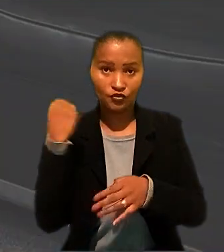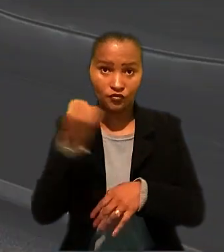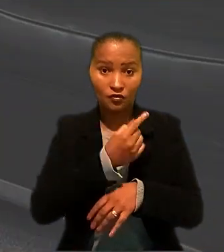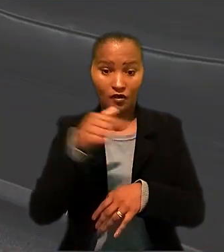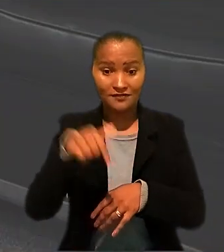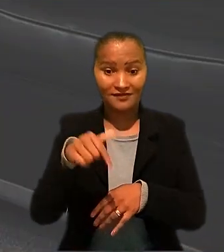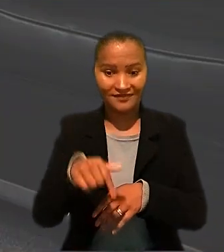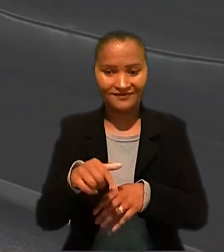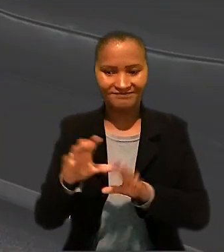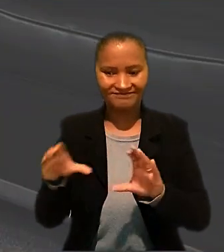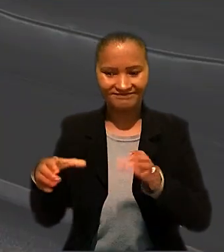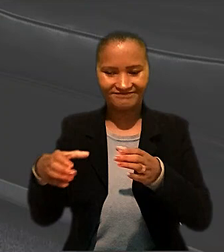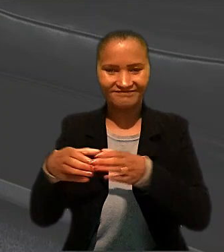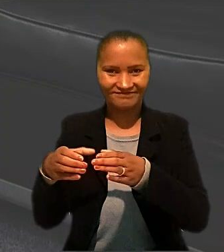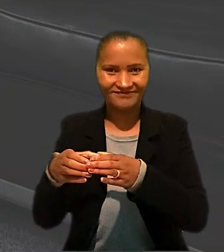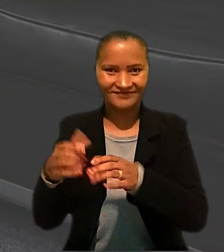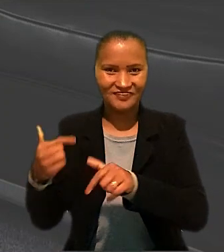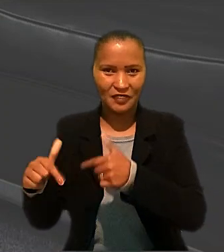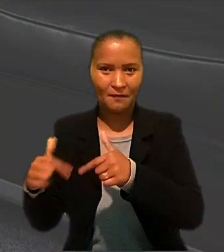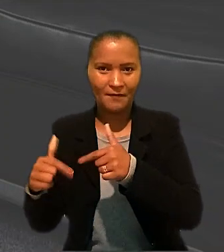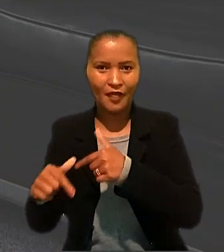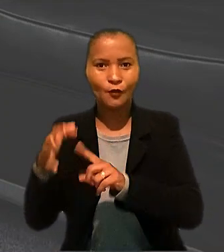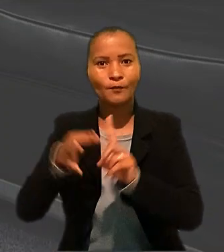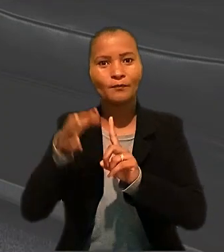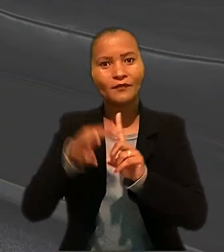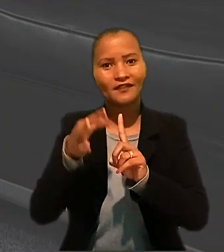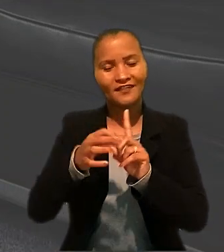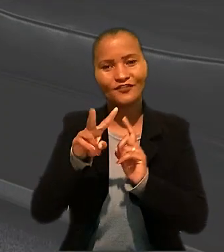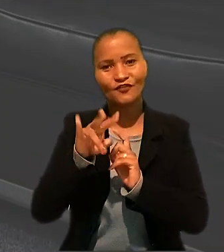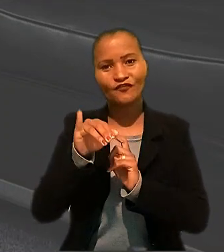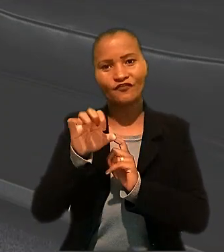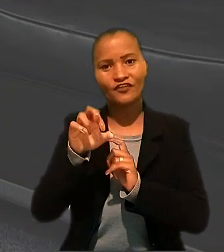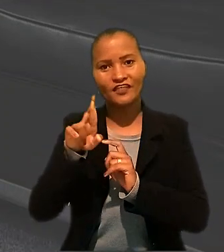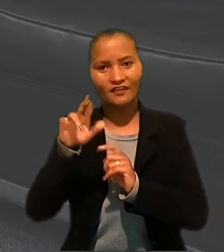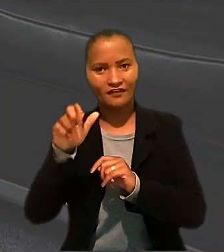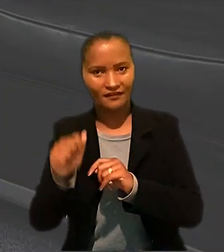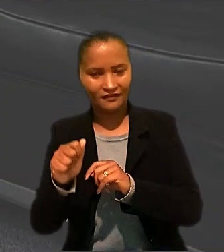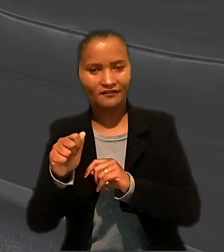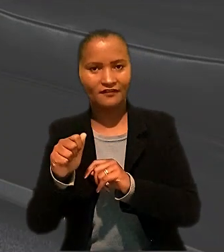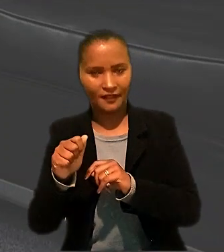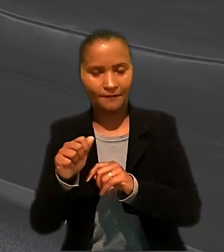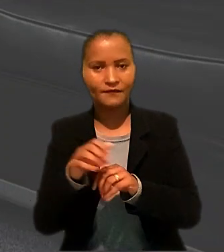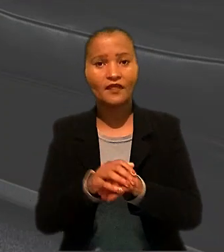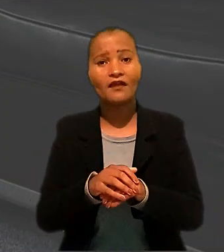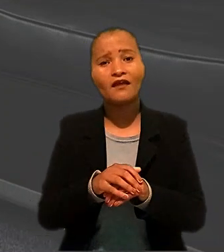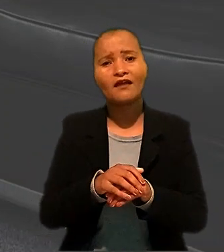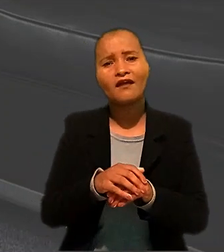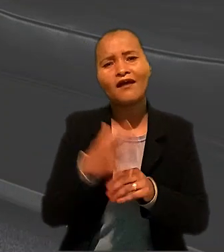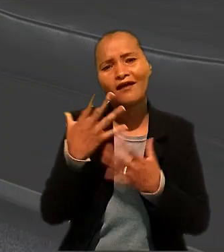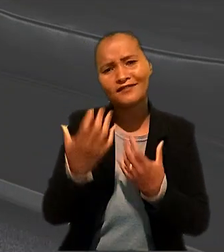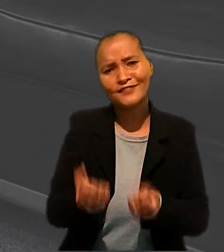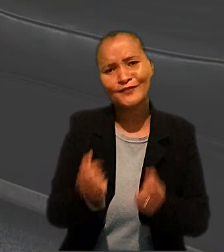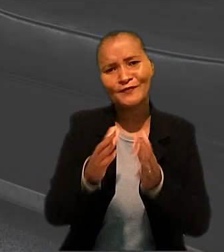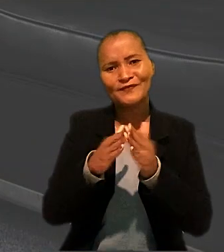E hoje a gente veio até o gabinete do ministro do Tribunal Superior do Trabalho, Vieira de Mello Filho, que gentilmente aceitou o nosso pedido